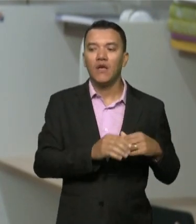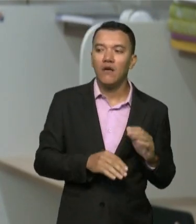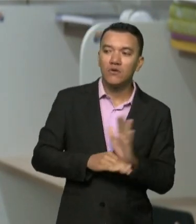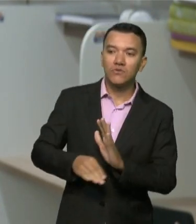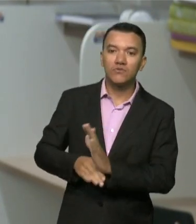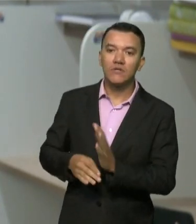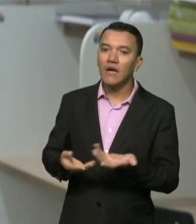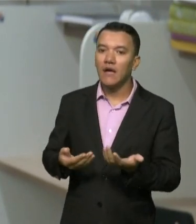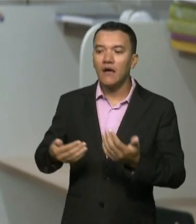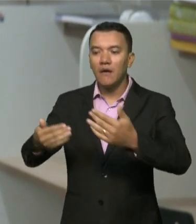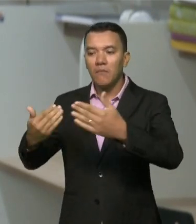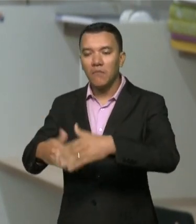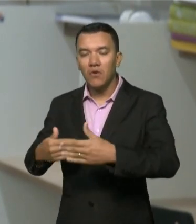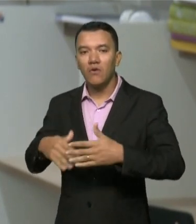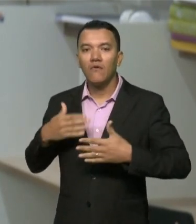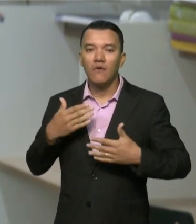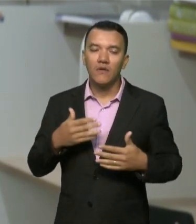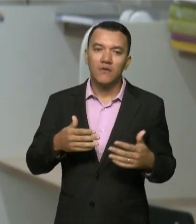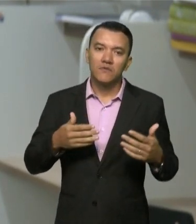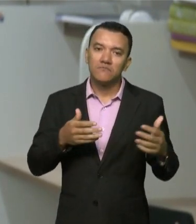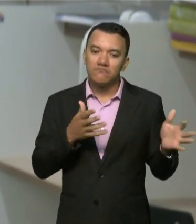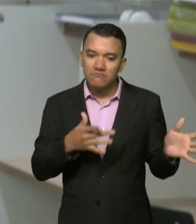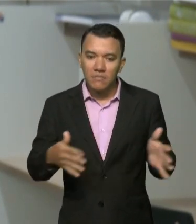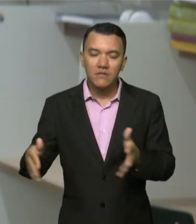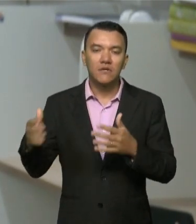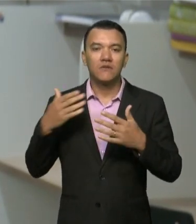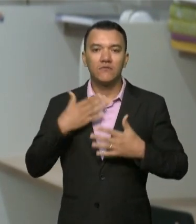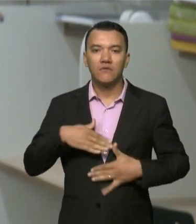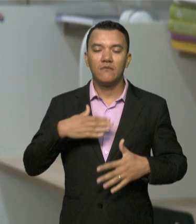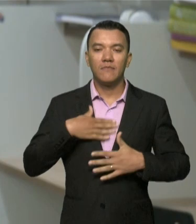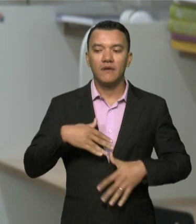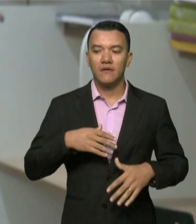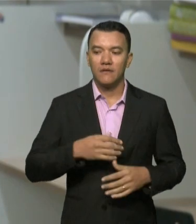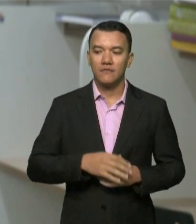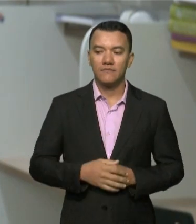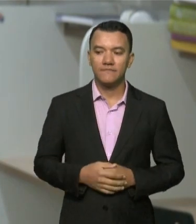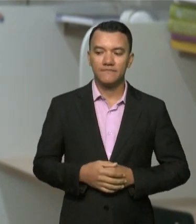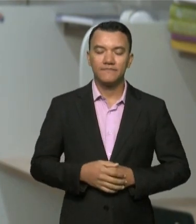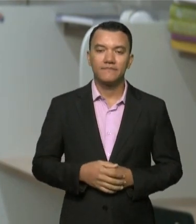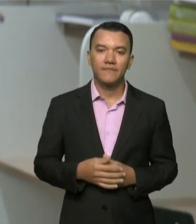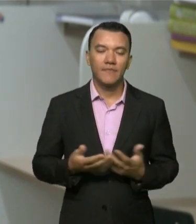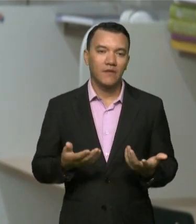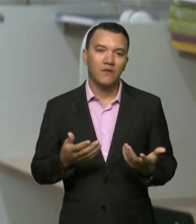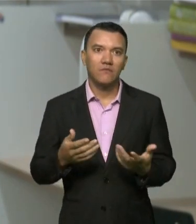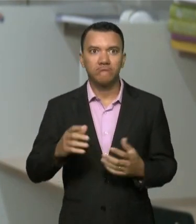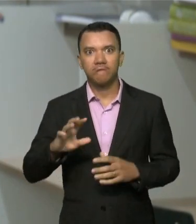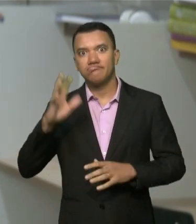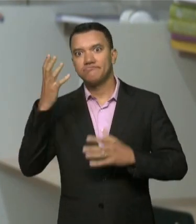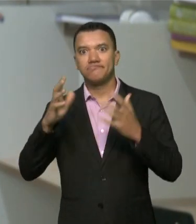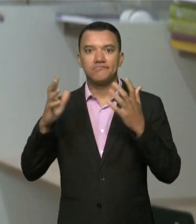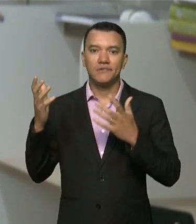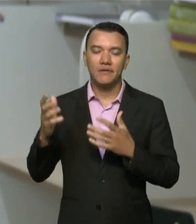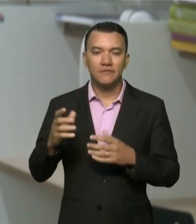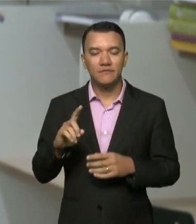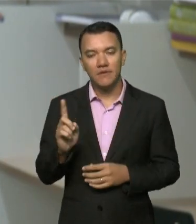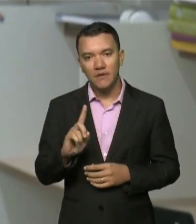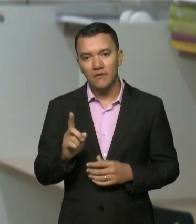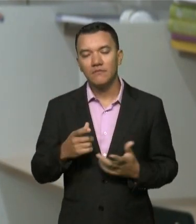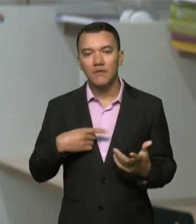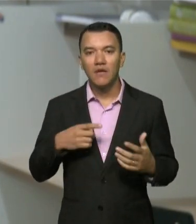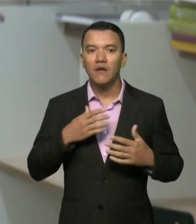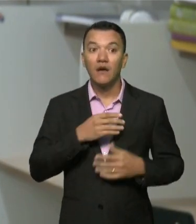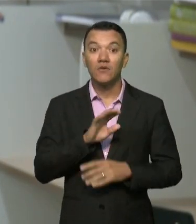ocorra o cumprimento da prova de maneira tranquila, calma, sem maiores imprevistos. Então, eles vão tentar auxiliar os